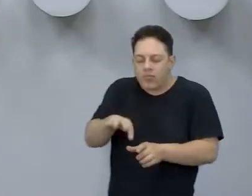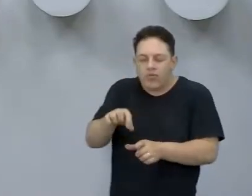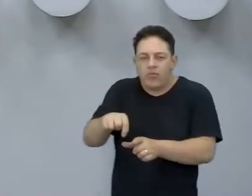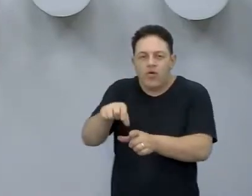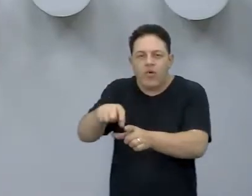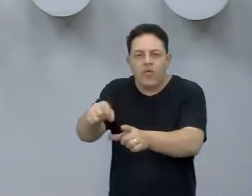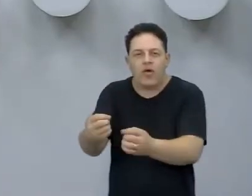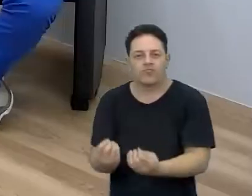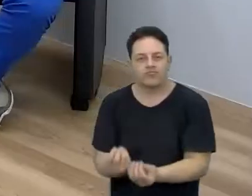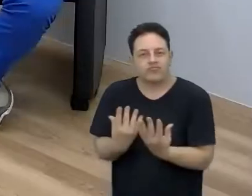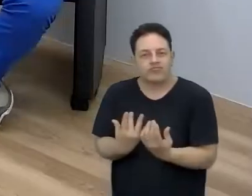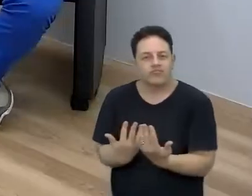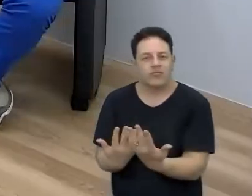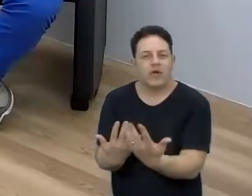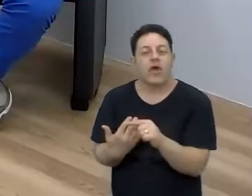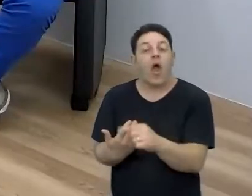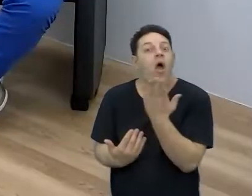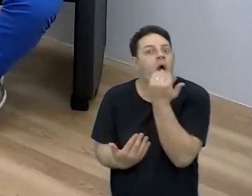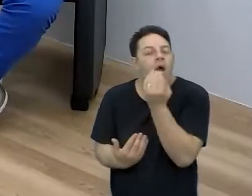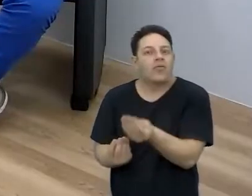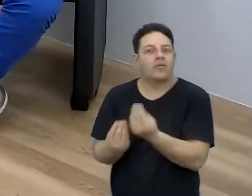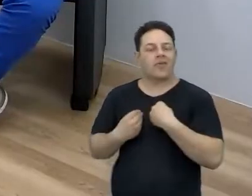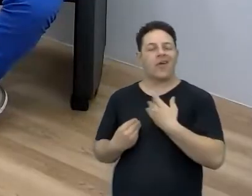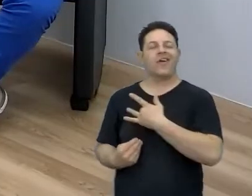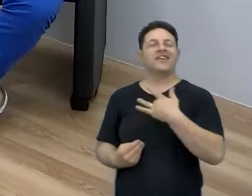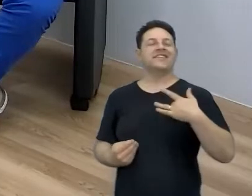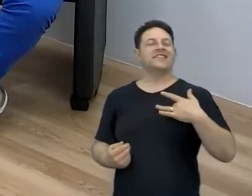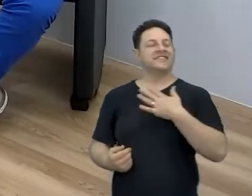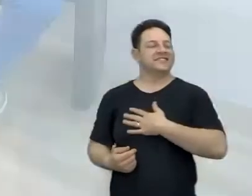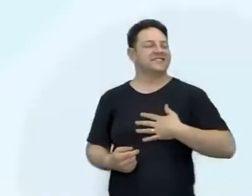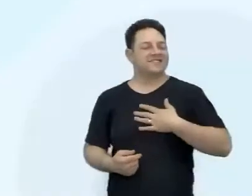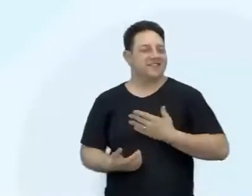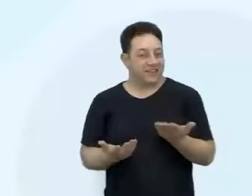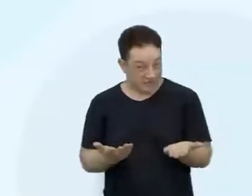alimento saudável, né?